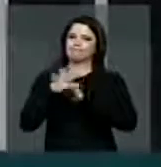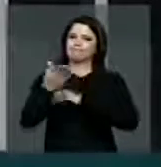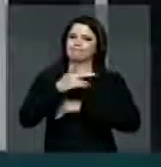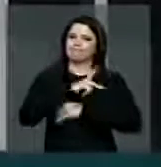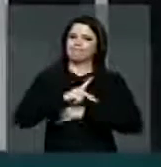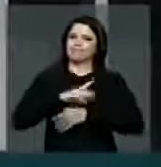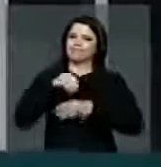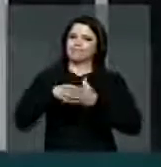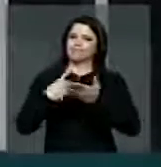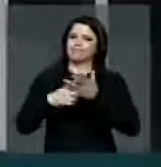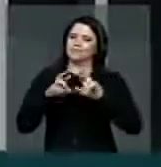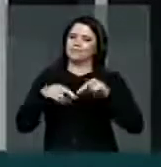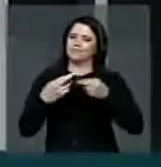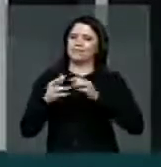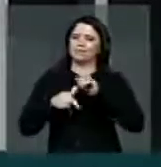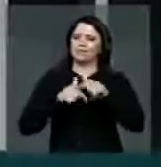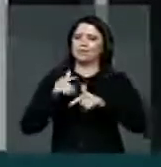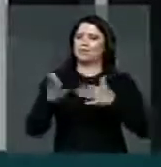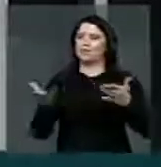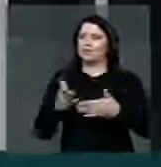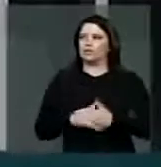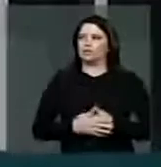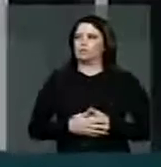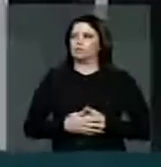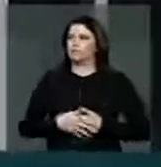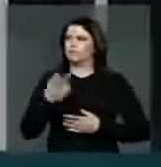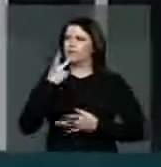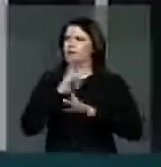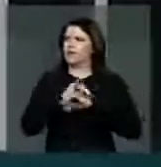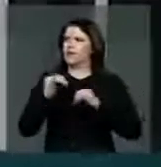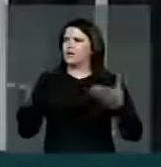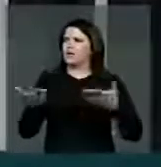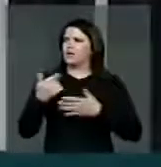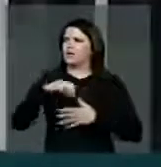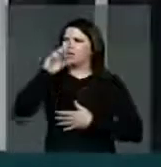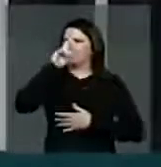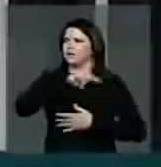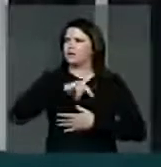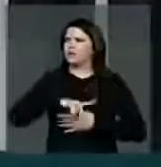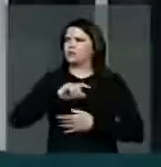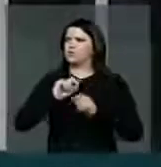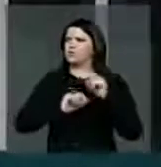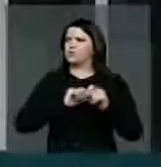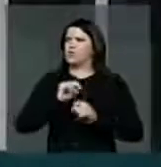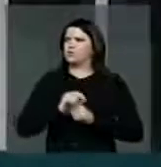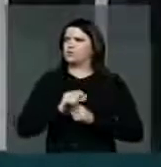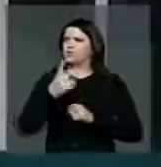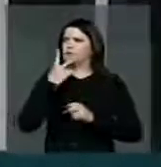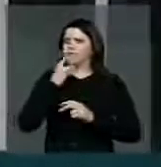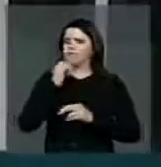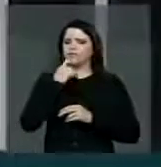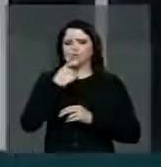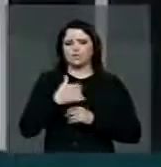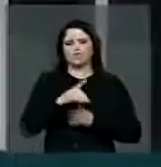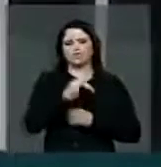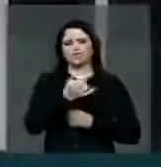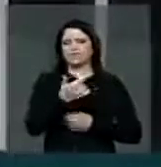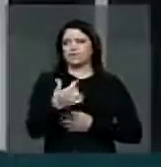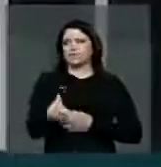presidindo essa sessão na tarde de hoje. Eu quero registrar nessa casa, senhor presidente, que na sexta-feira, dia